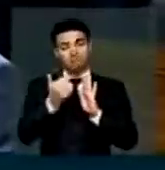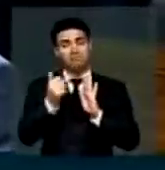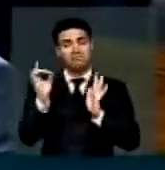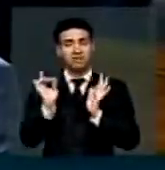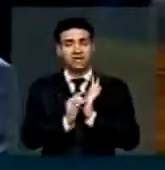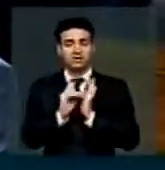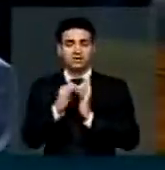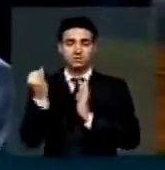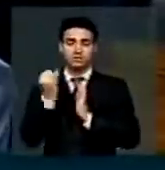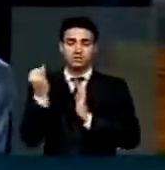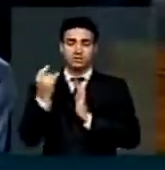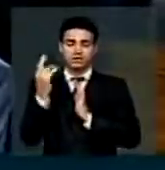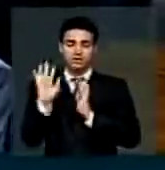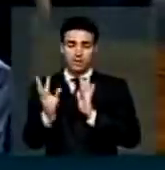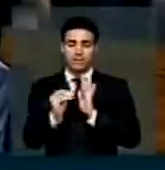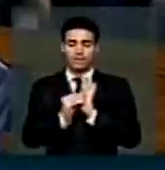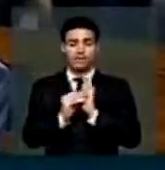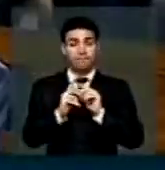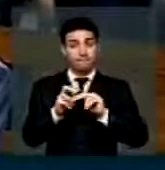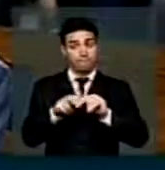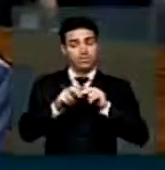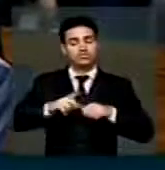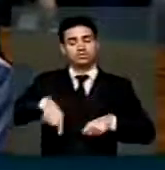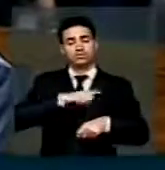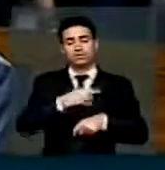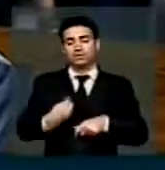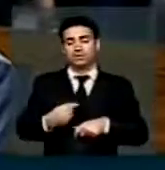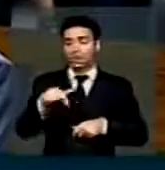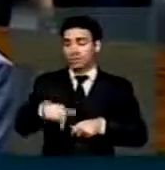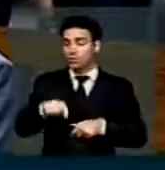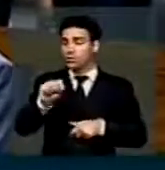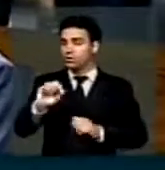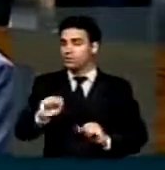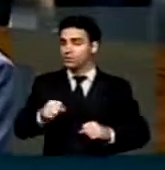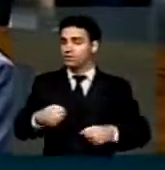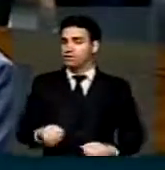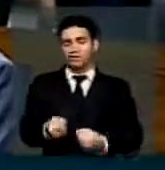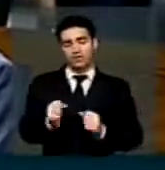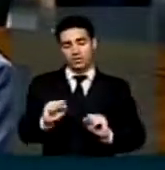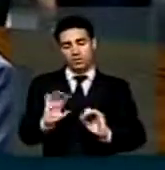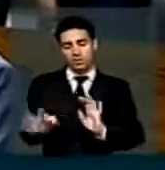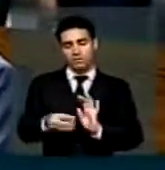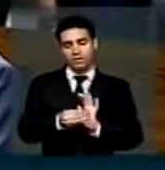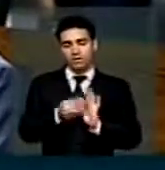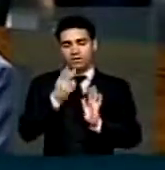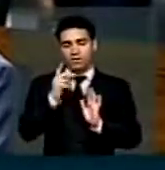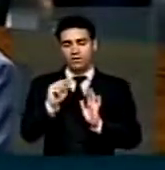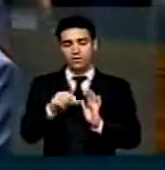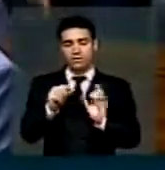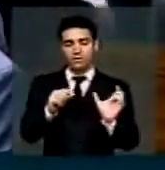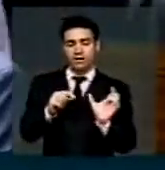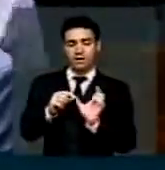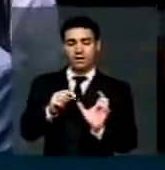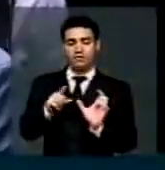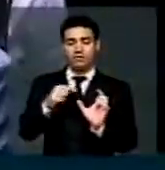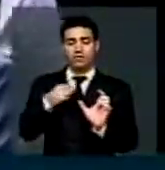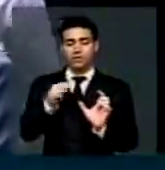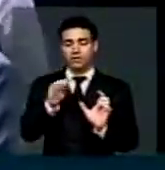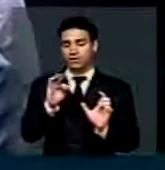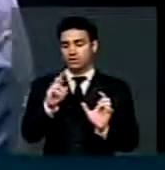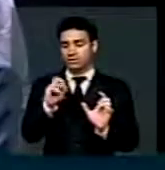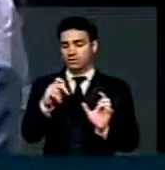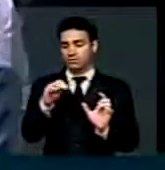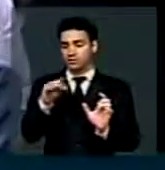O próprio relator reconheceu. Por isso que nós estamos aqui defendendo as emendas, tratando-se da palavra de transporte